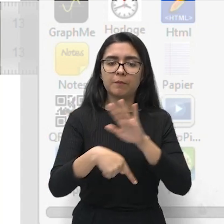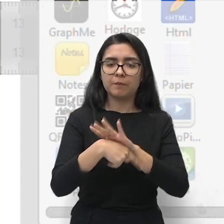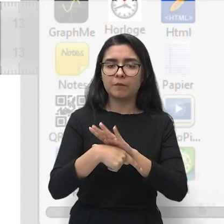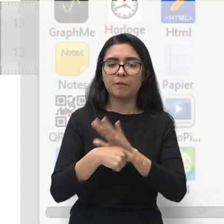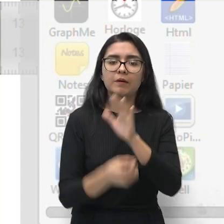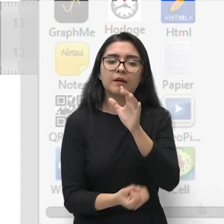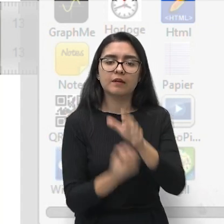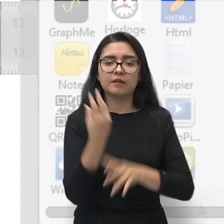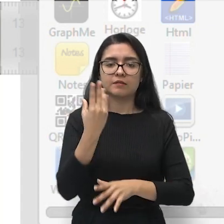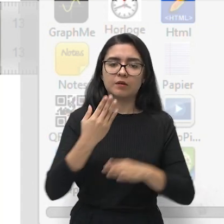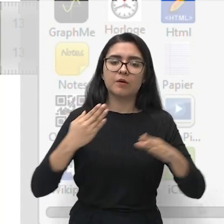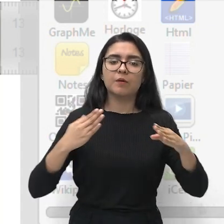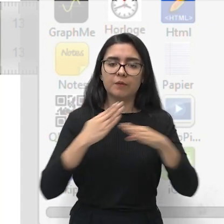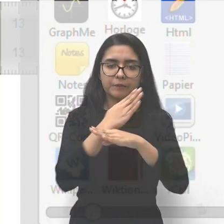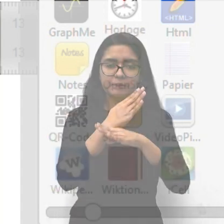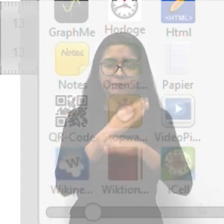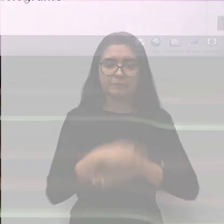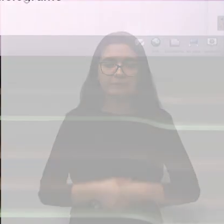construção.